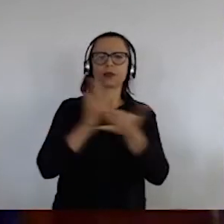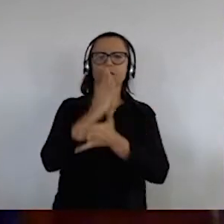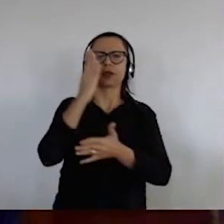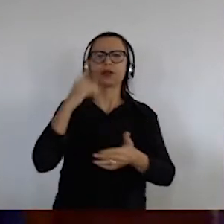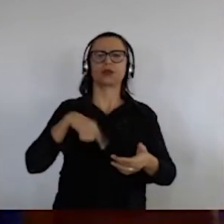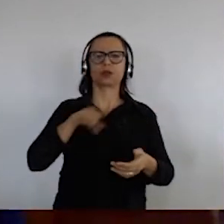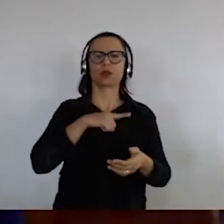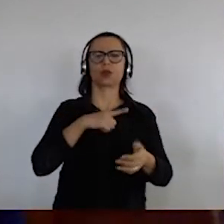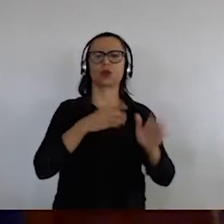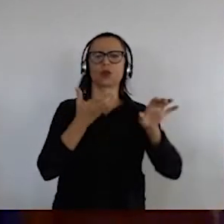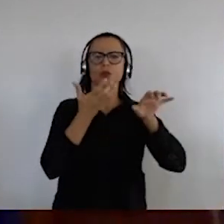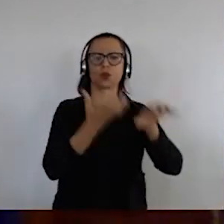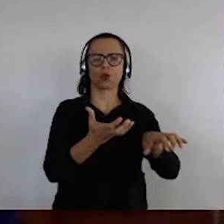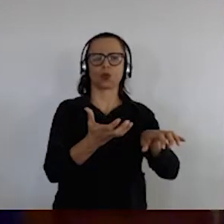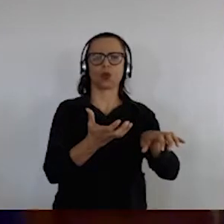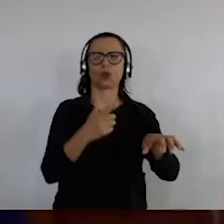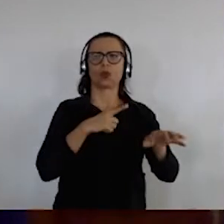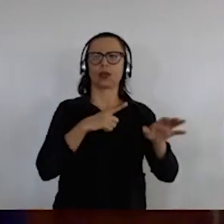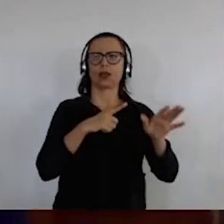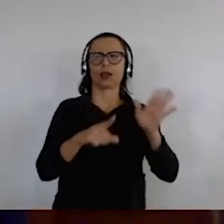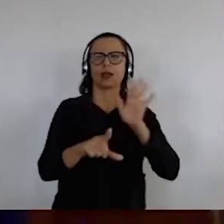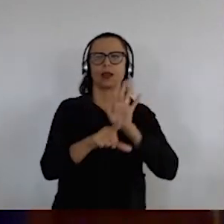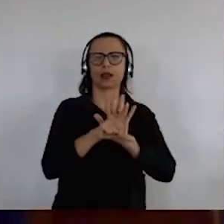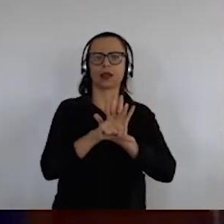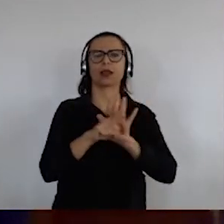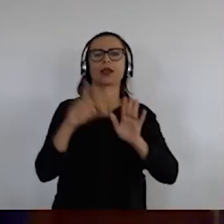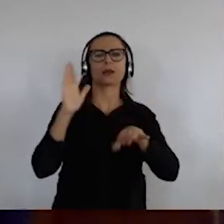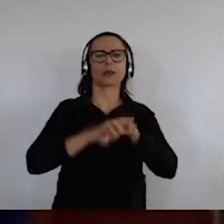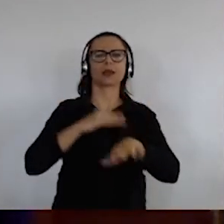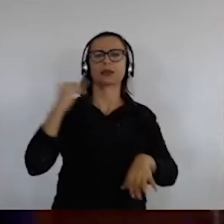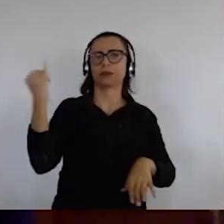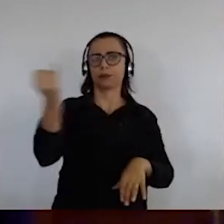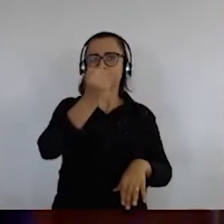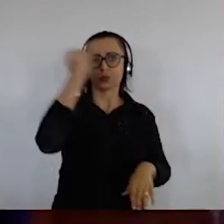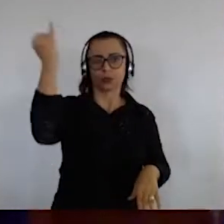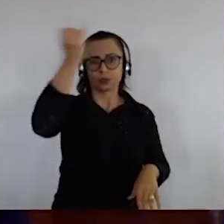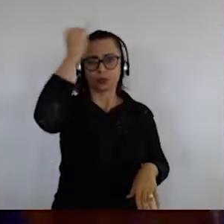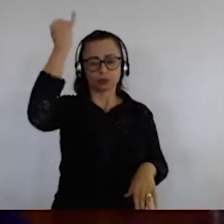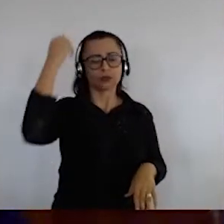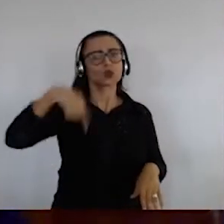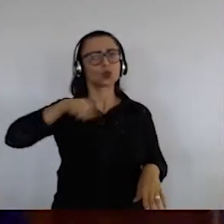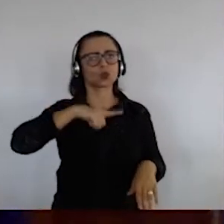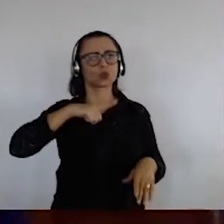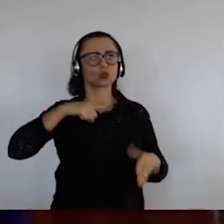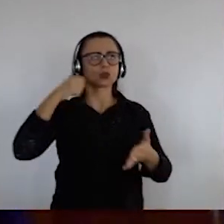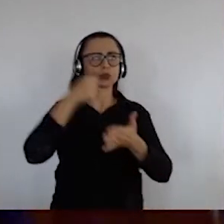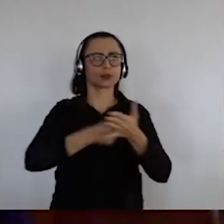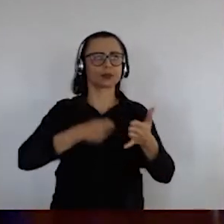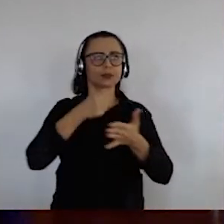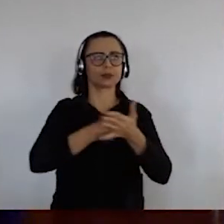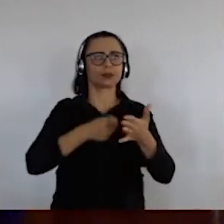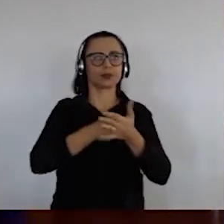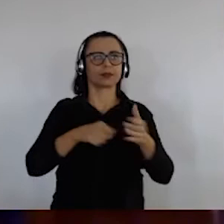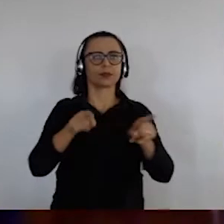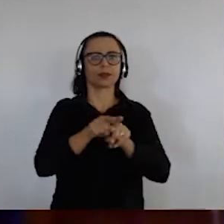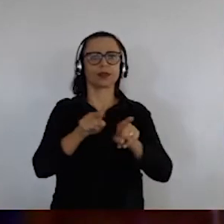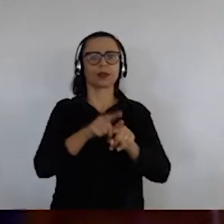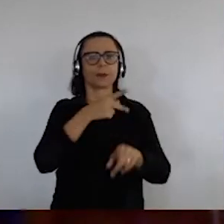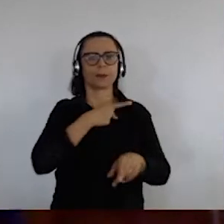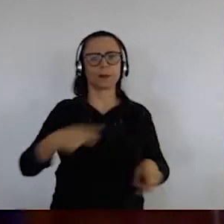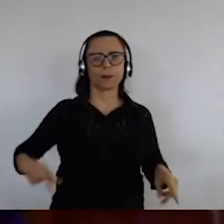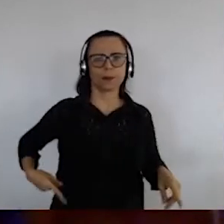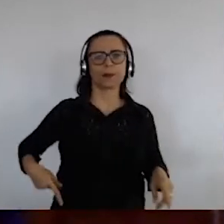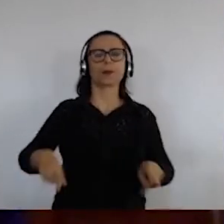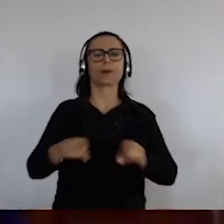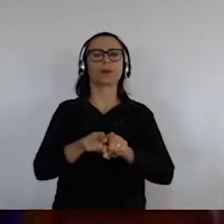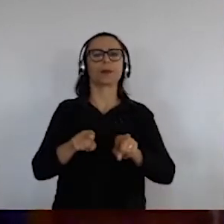Congresso Nacional. Uma lei fundamental, importantíssima, e que nós todos, presidente Aldo, querida